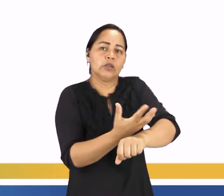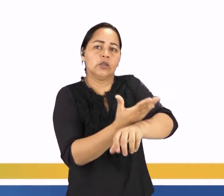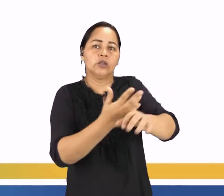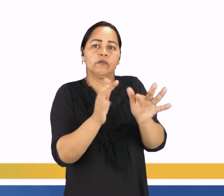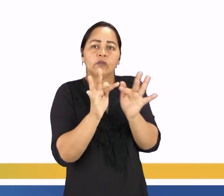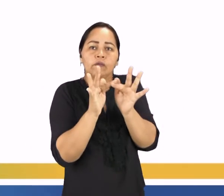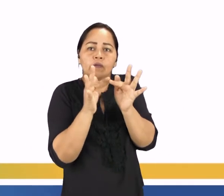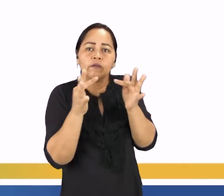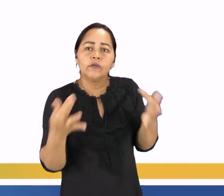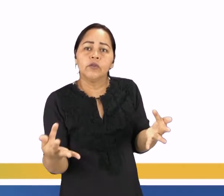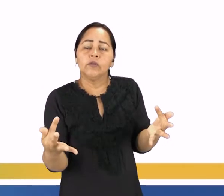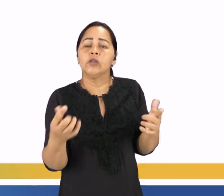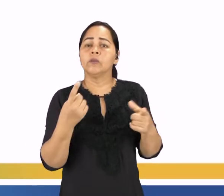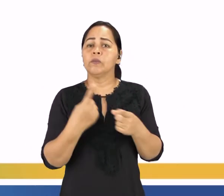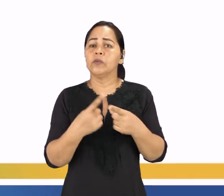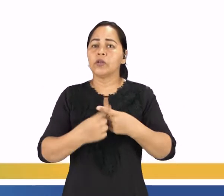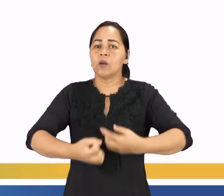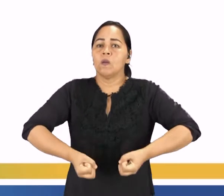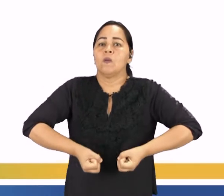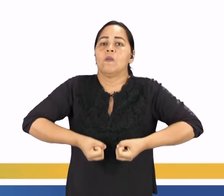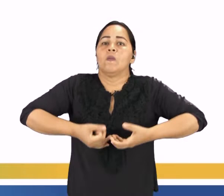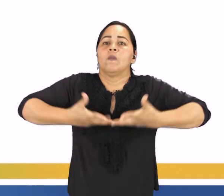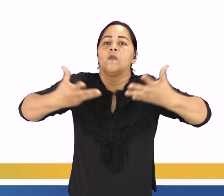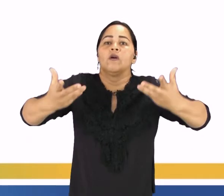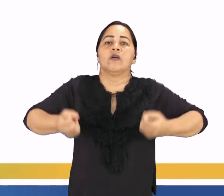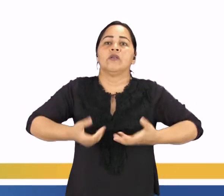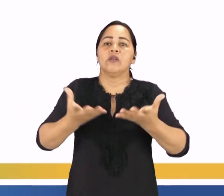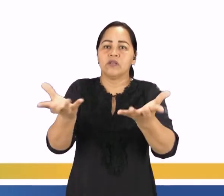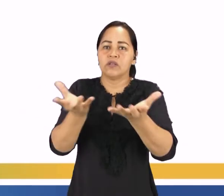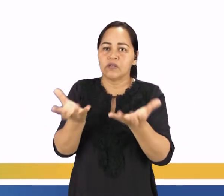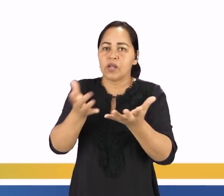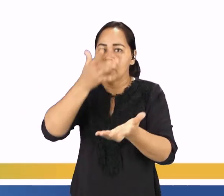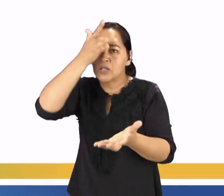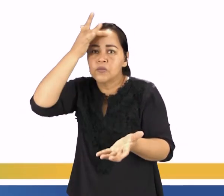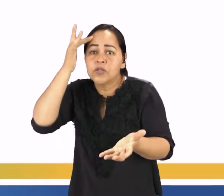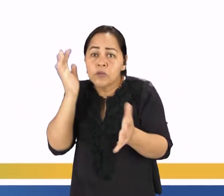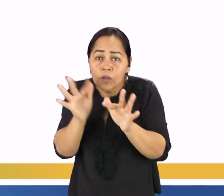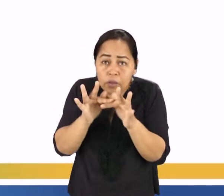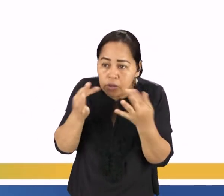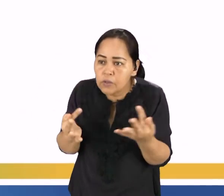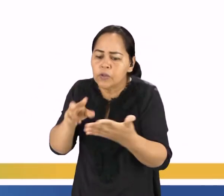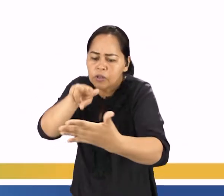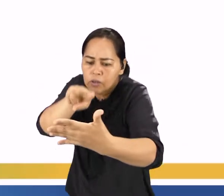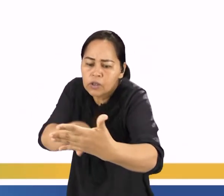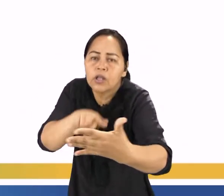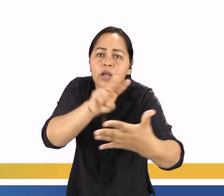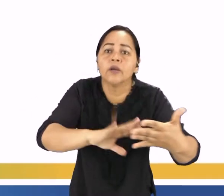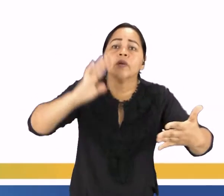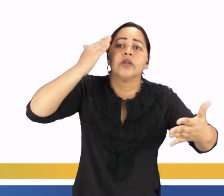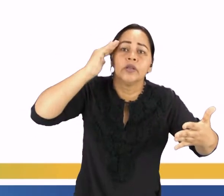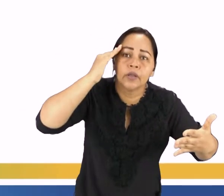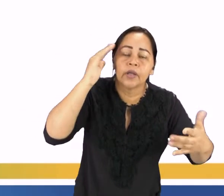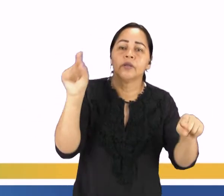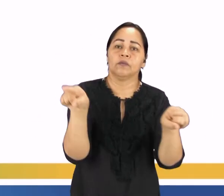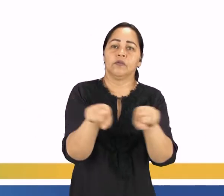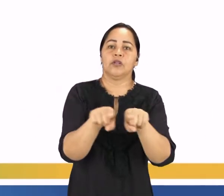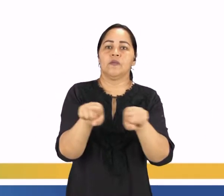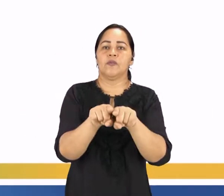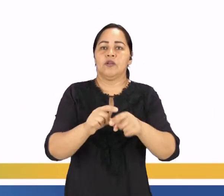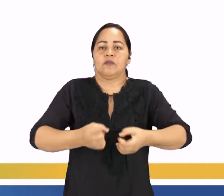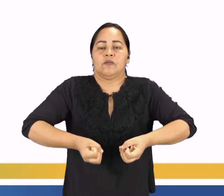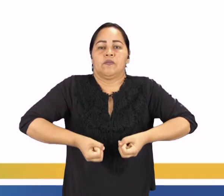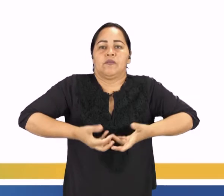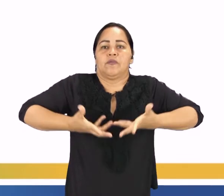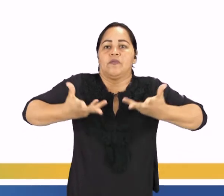simples, pois o poeta deseja ser lido pelos operários, por pessoas mais simples. O ponto culminante dessa nova